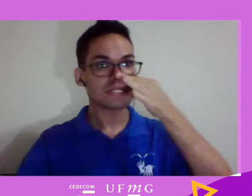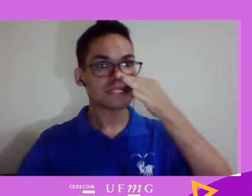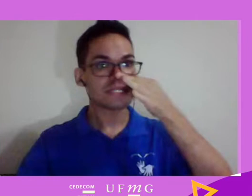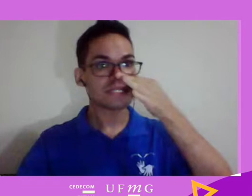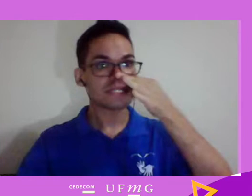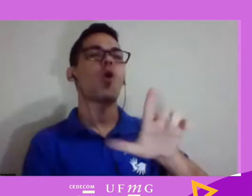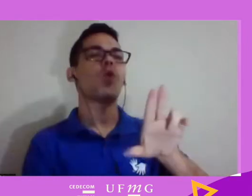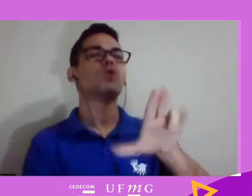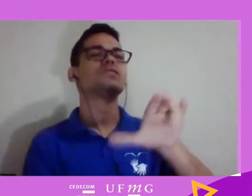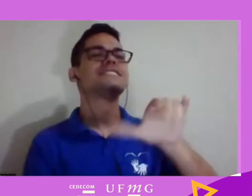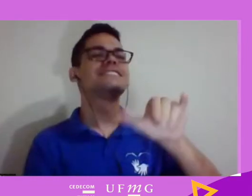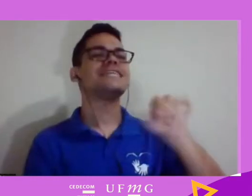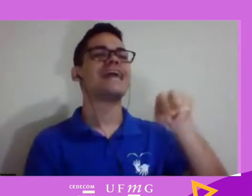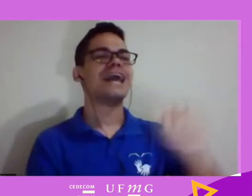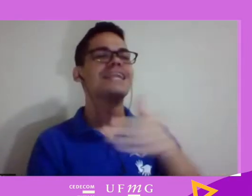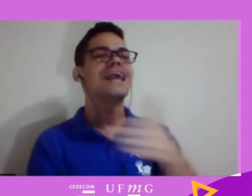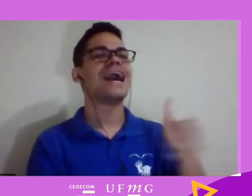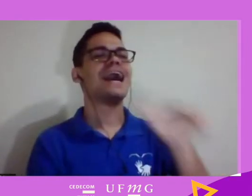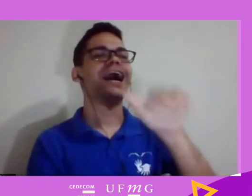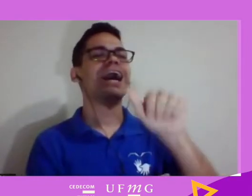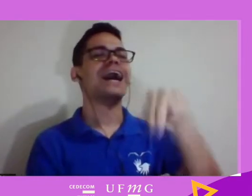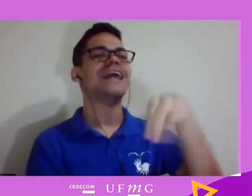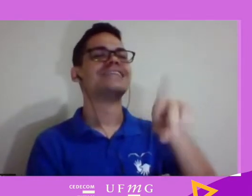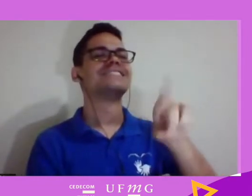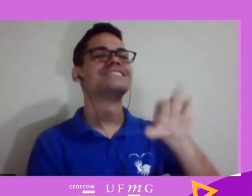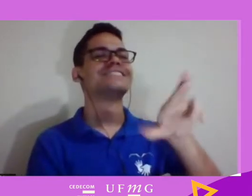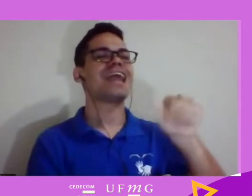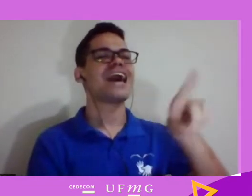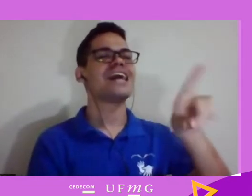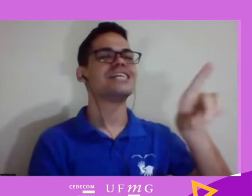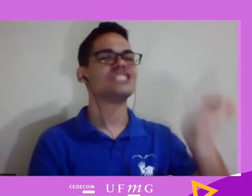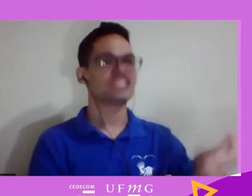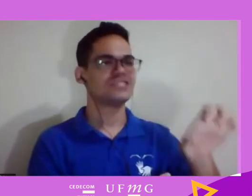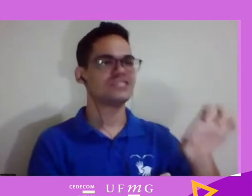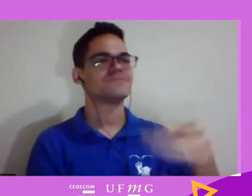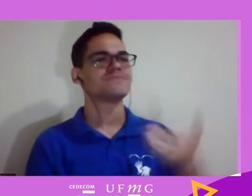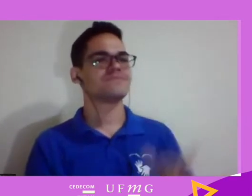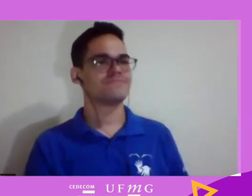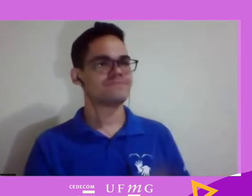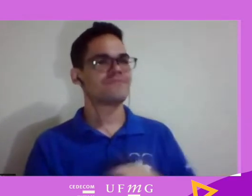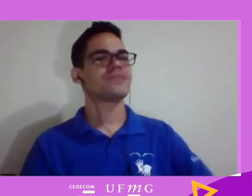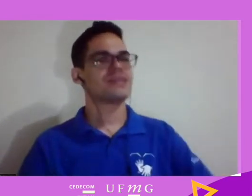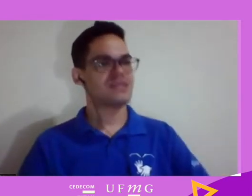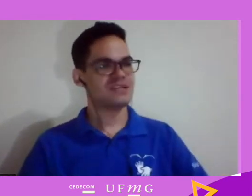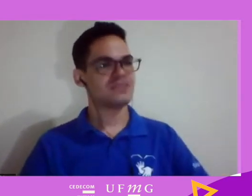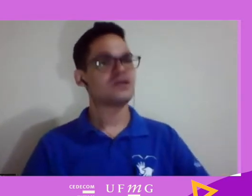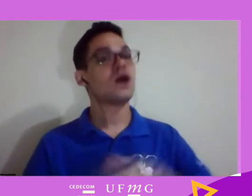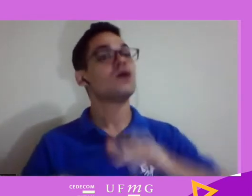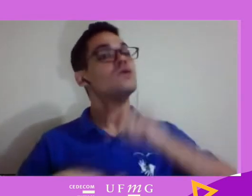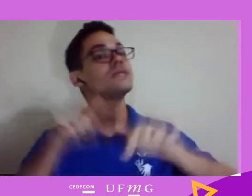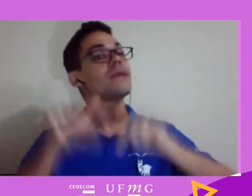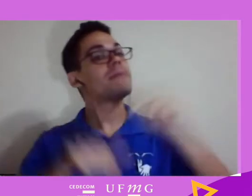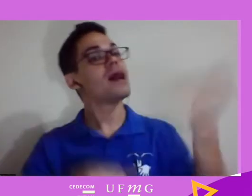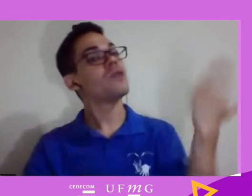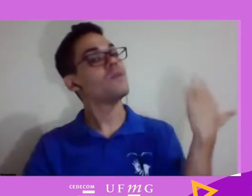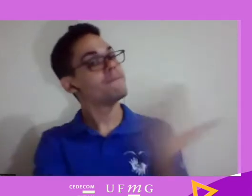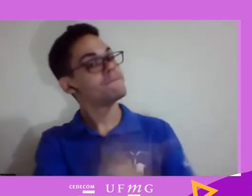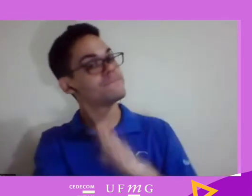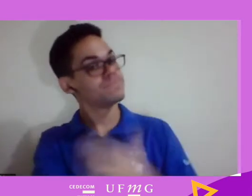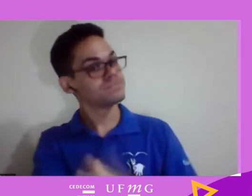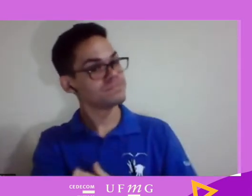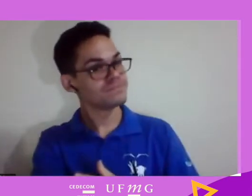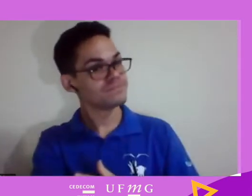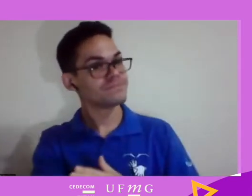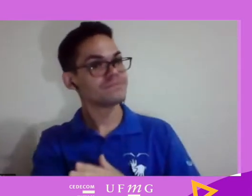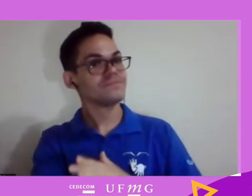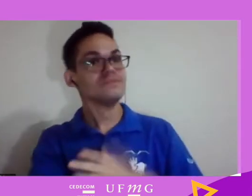na sala comentou que o trabalho, porque ele era estagiário, o trabalho dele era subir hashtag o dia inteiro. Então, era humano que simulava